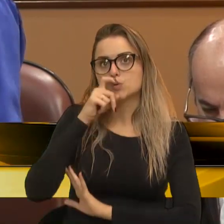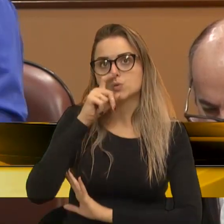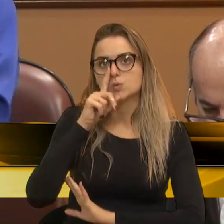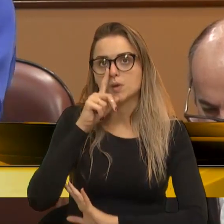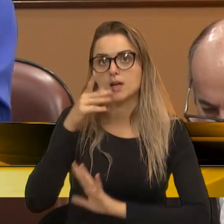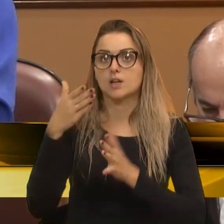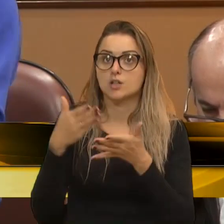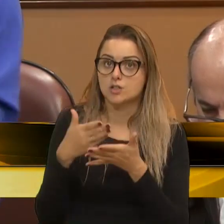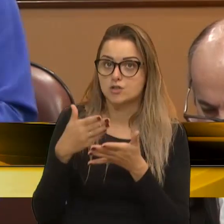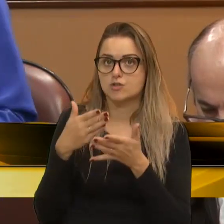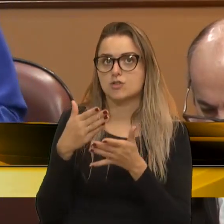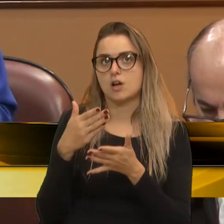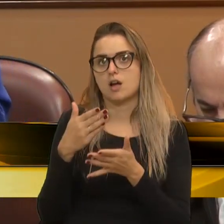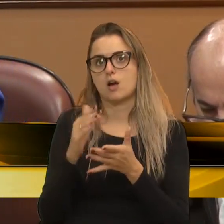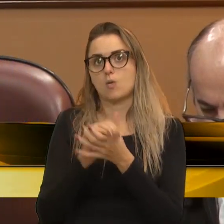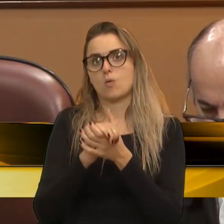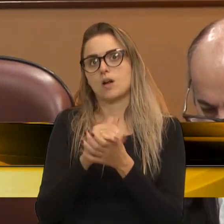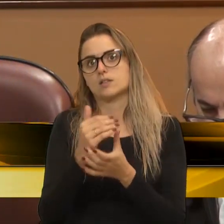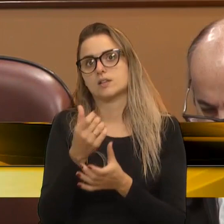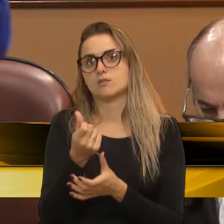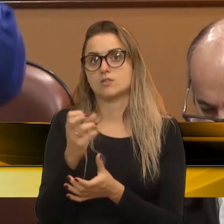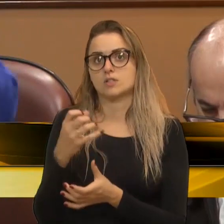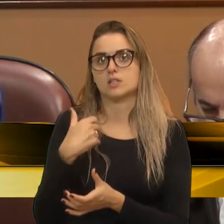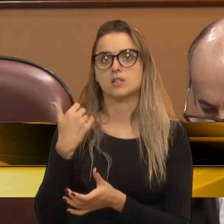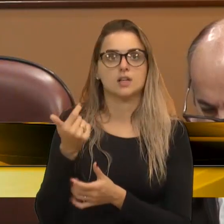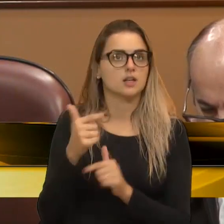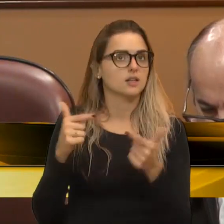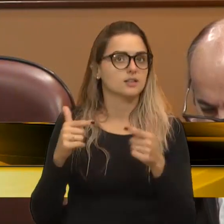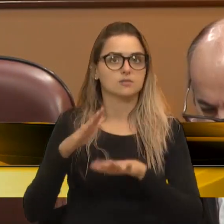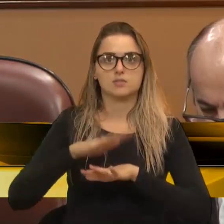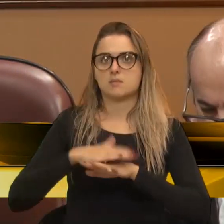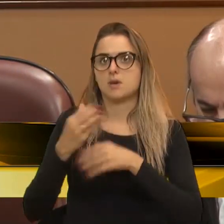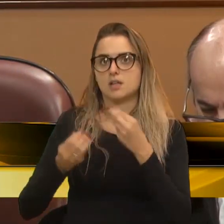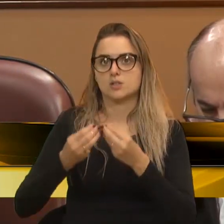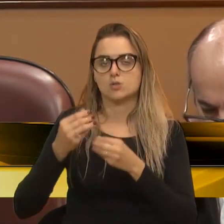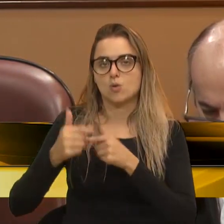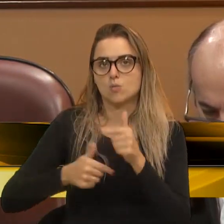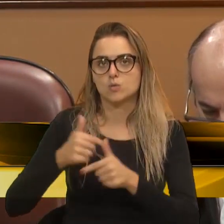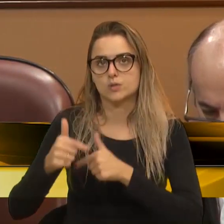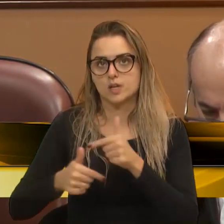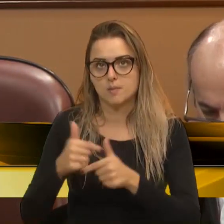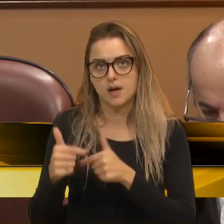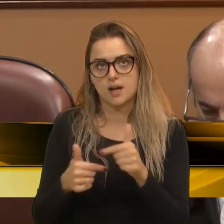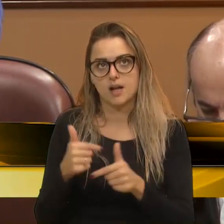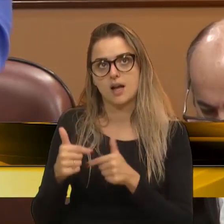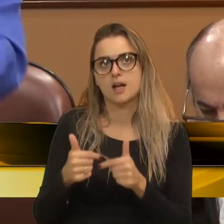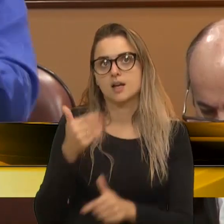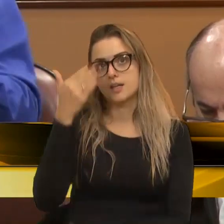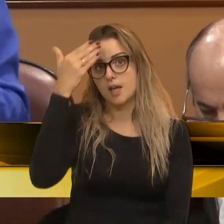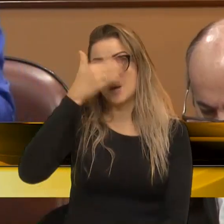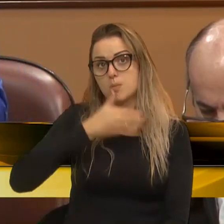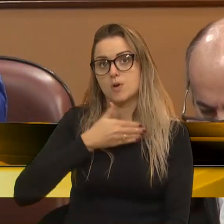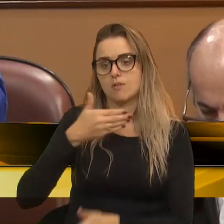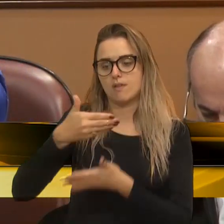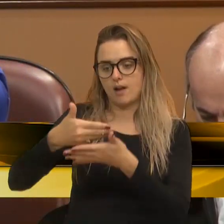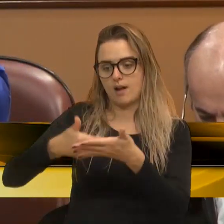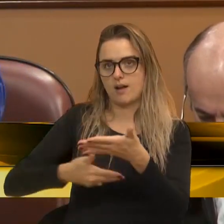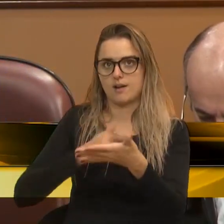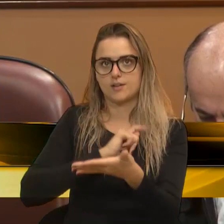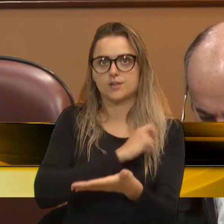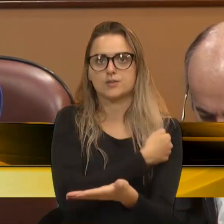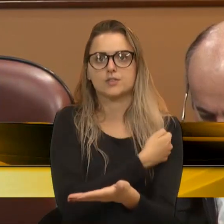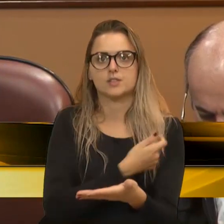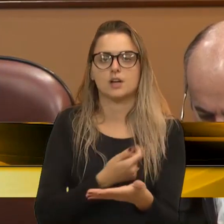já ali, em torno de 60 anos, não tem mais força física para produzir alimentos, para provar no talão,